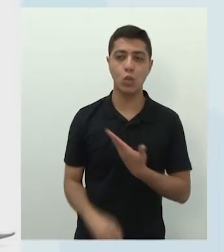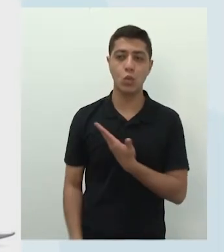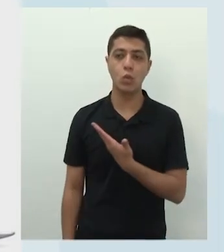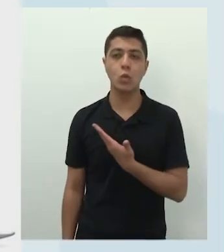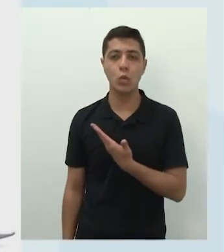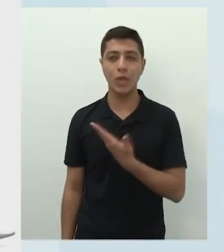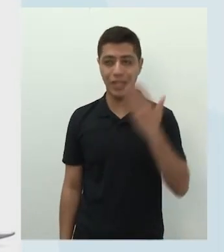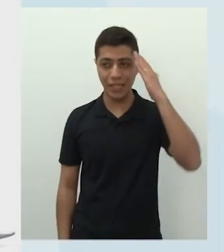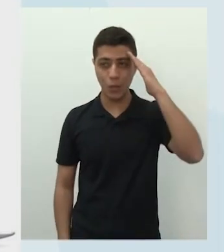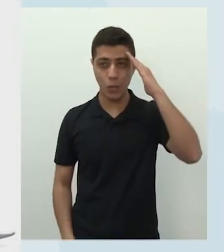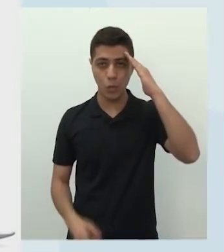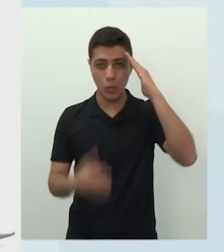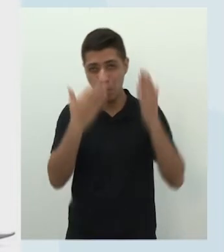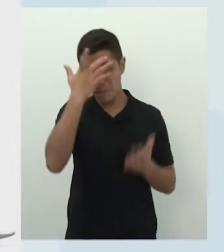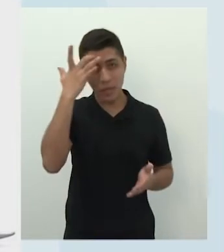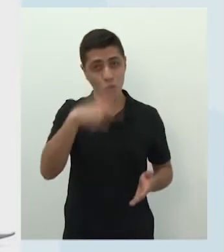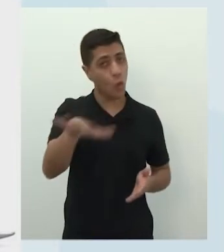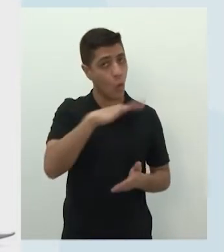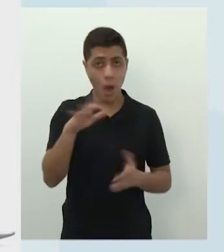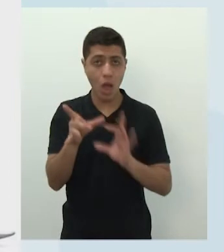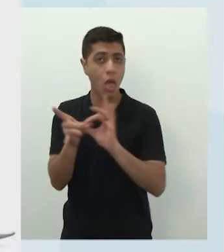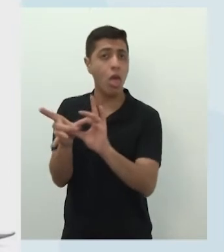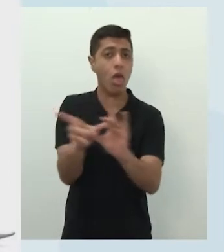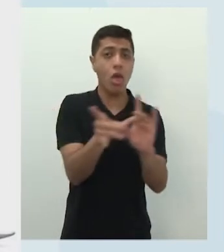cada vez está mais